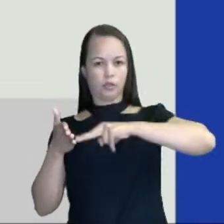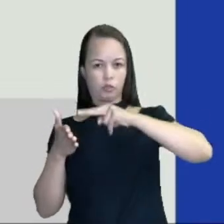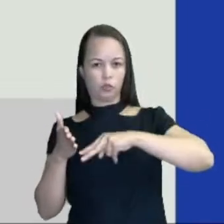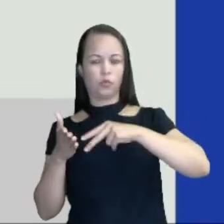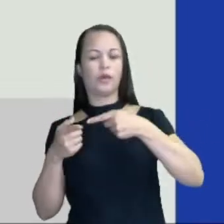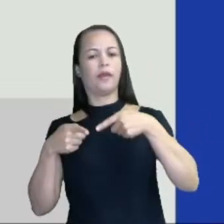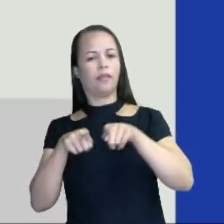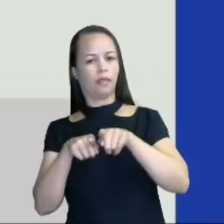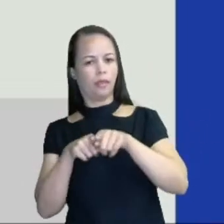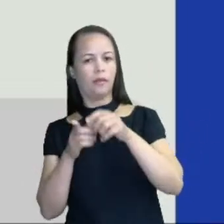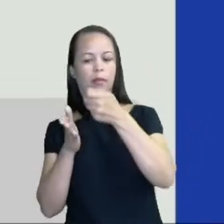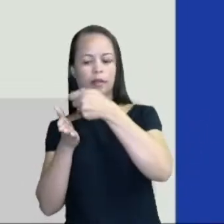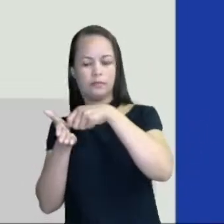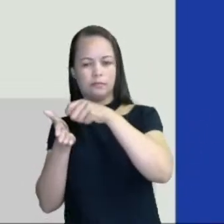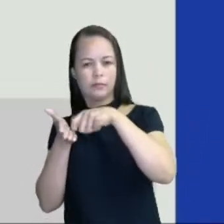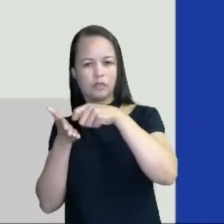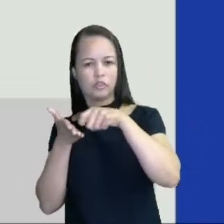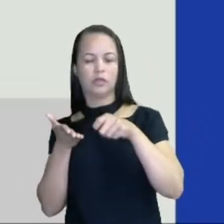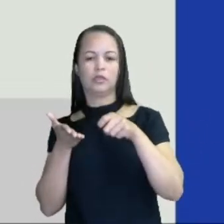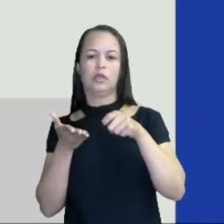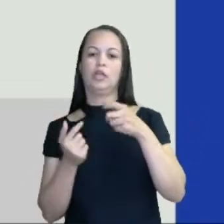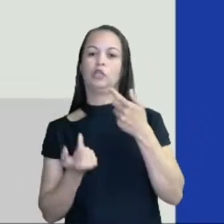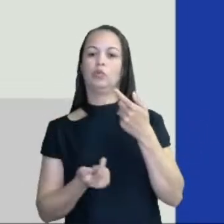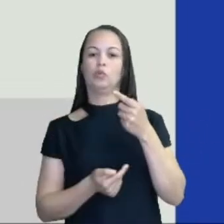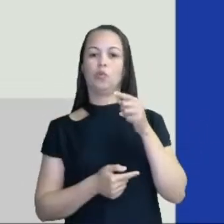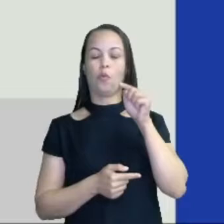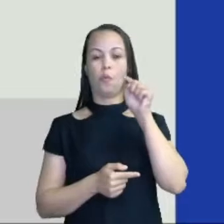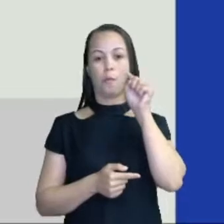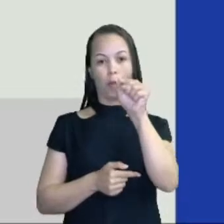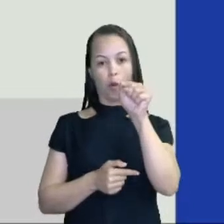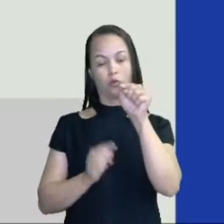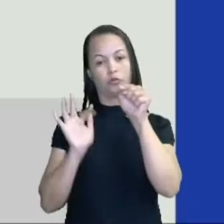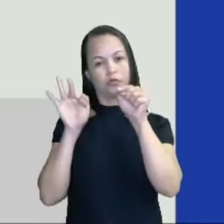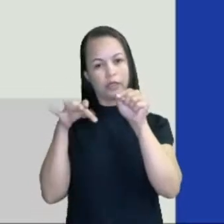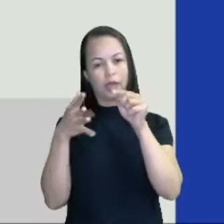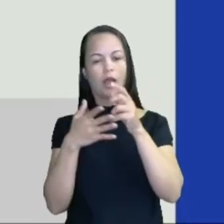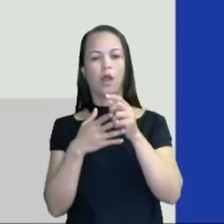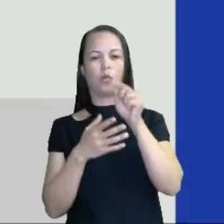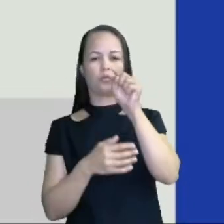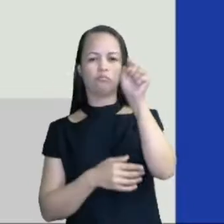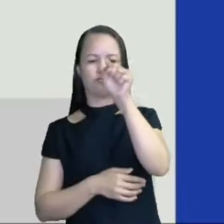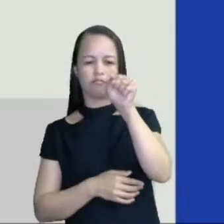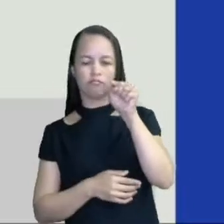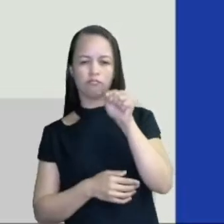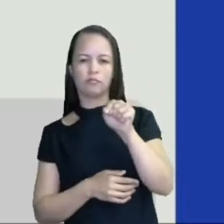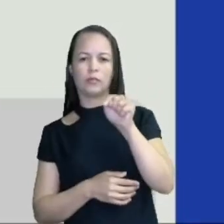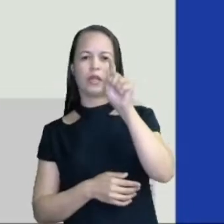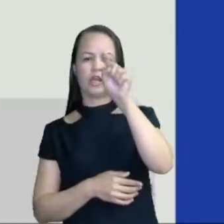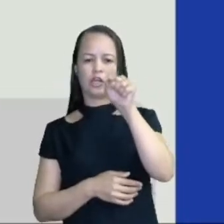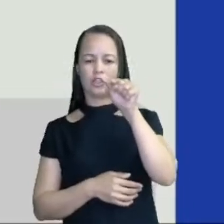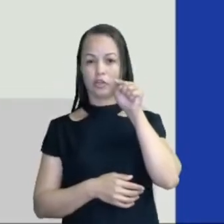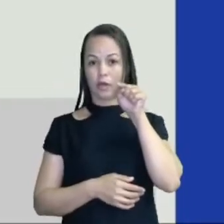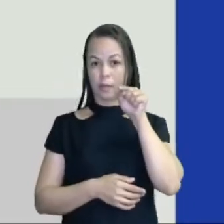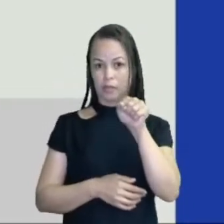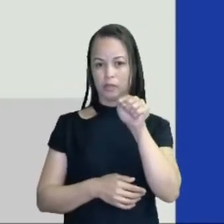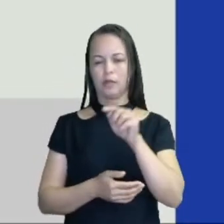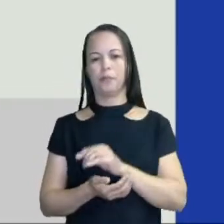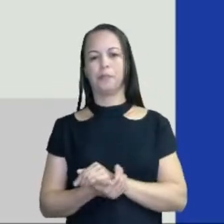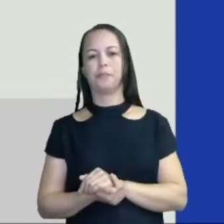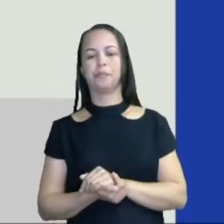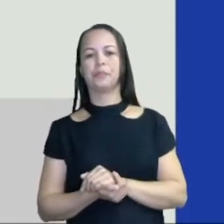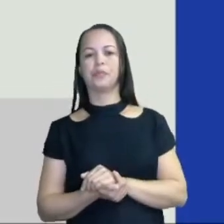na escrita do ponto final, ponto de interrogação, ponto de exclamação,